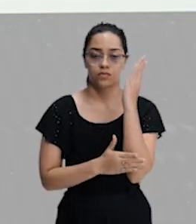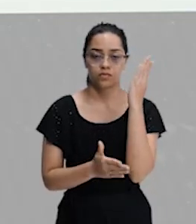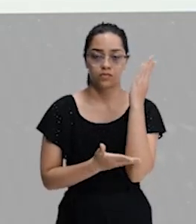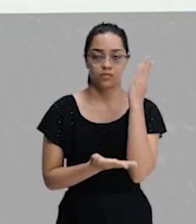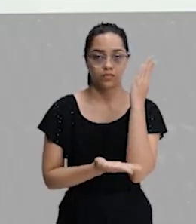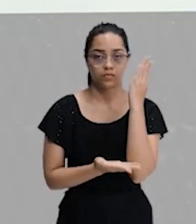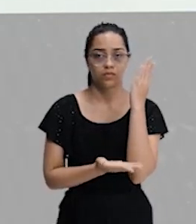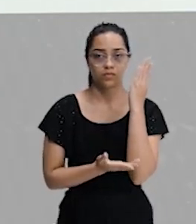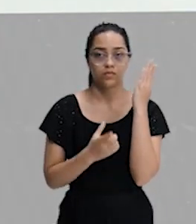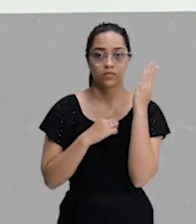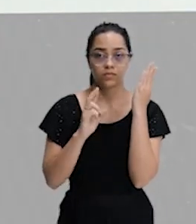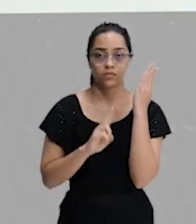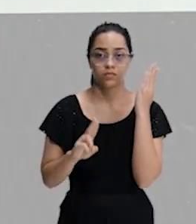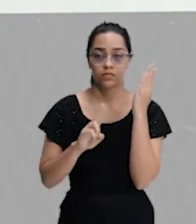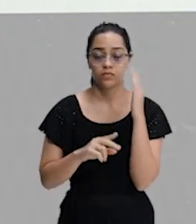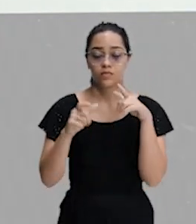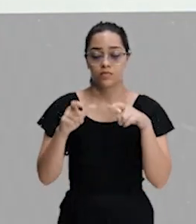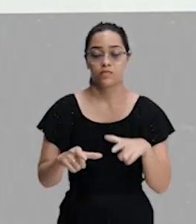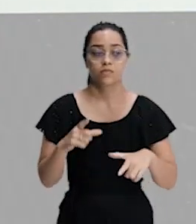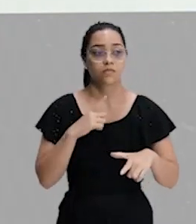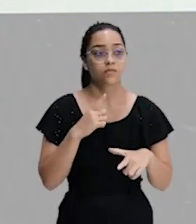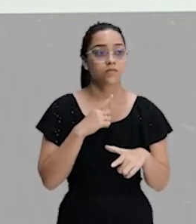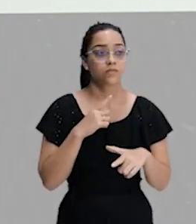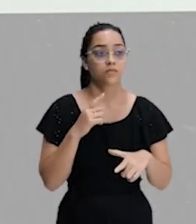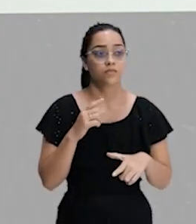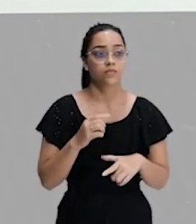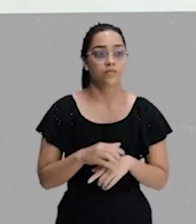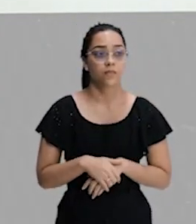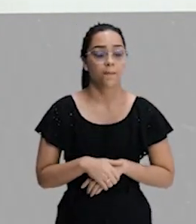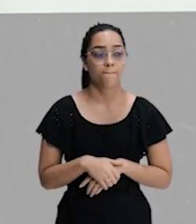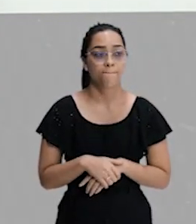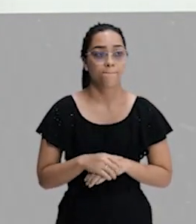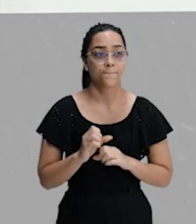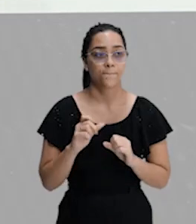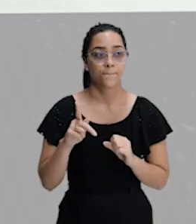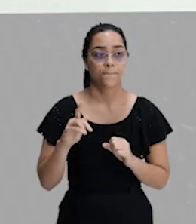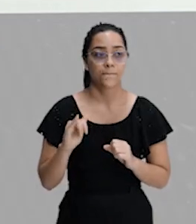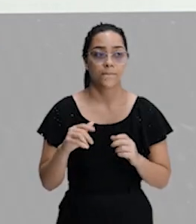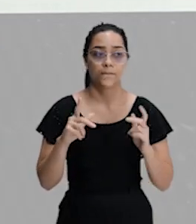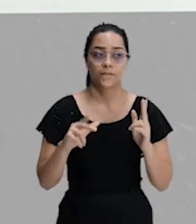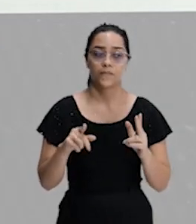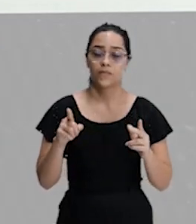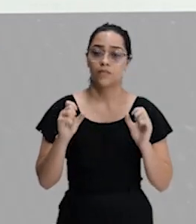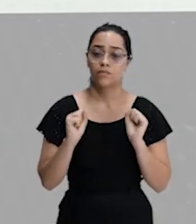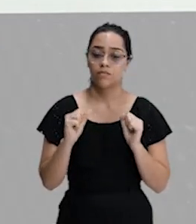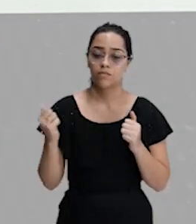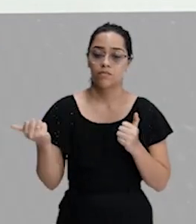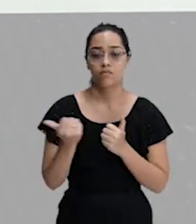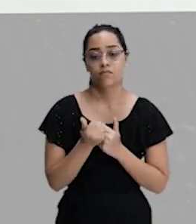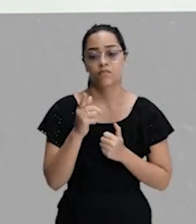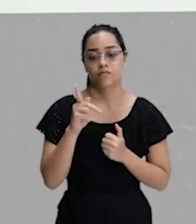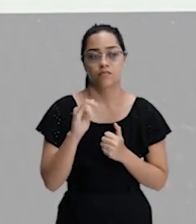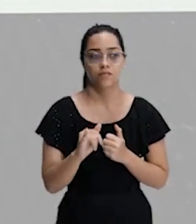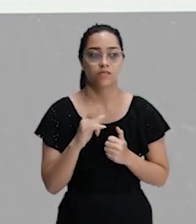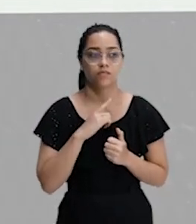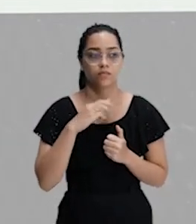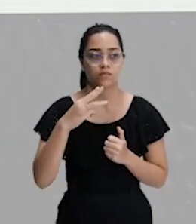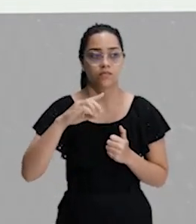que é usada para fazer a peça, ele tem esse volume aí. Vou deixar o π assim mesmo, né? Você pode substituir o π